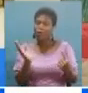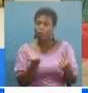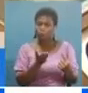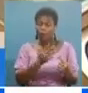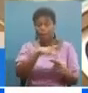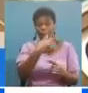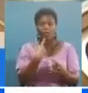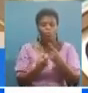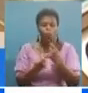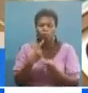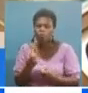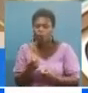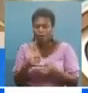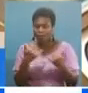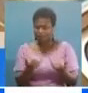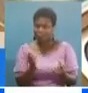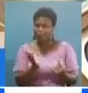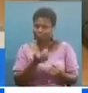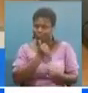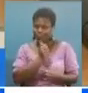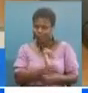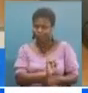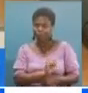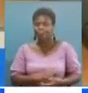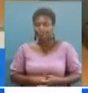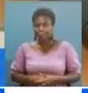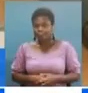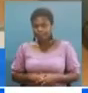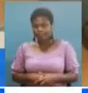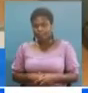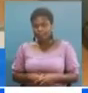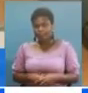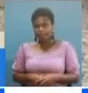dos primeiros interrogatórios e aplicação de medidas de coação